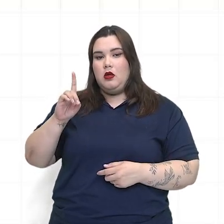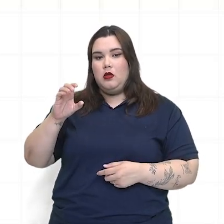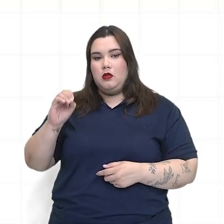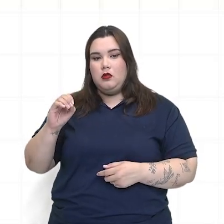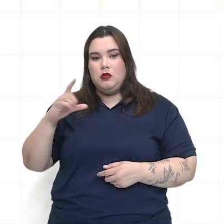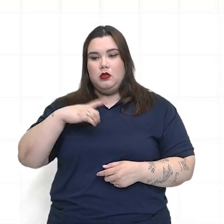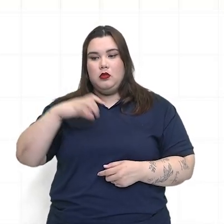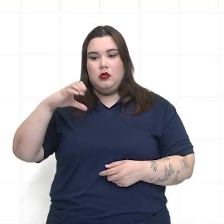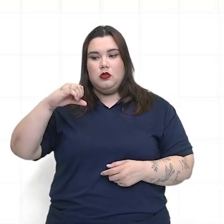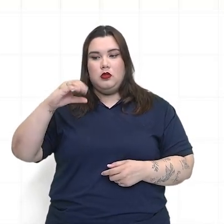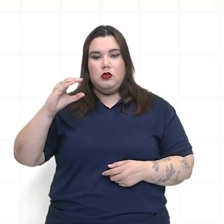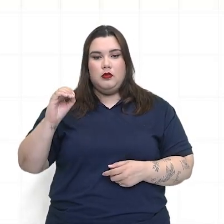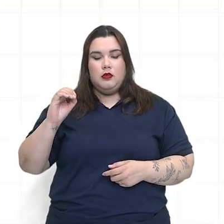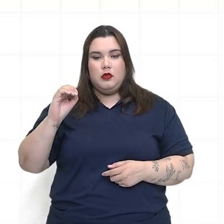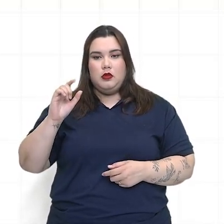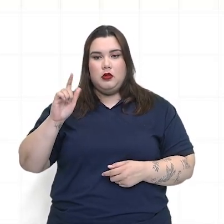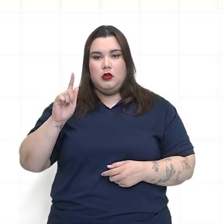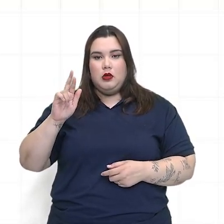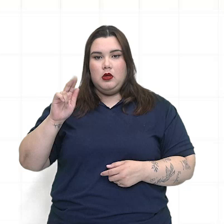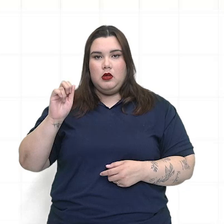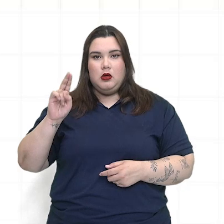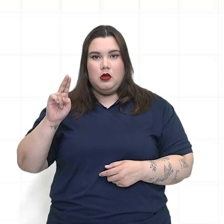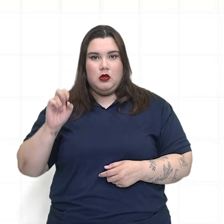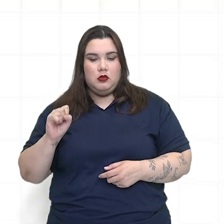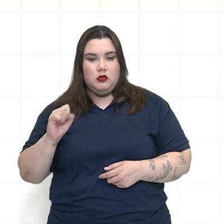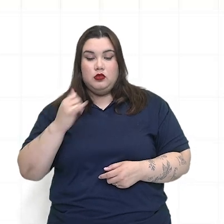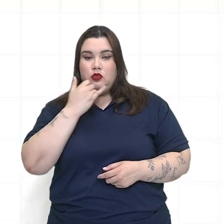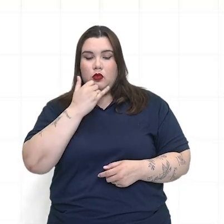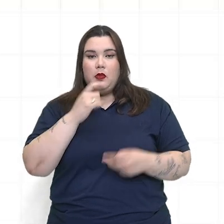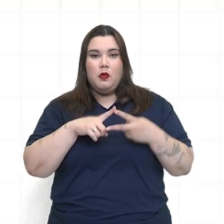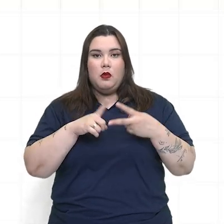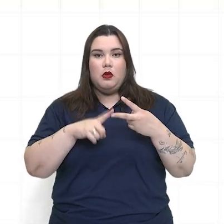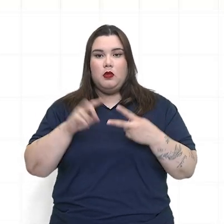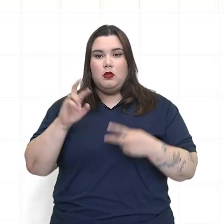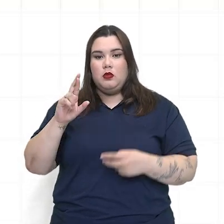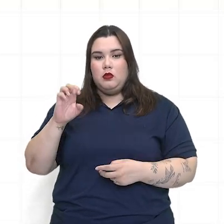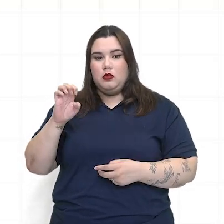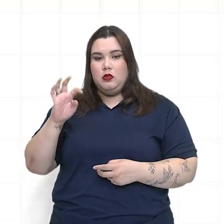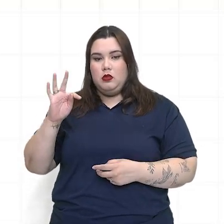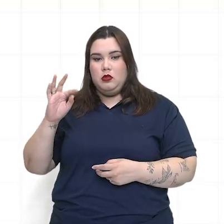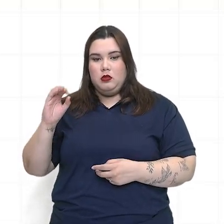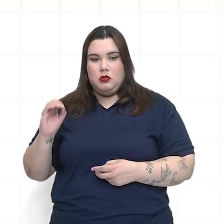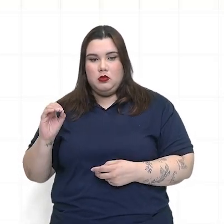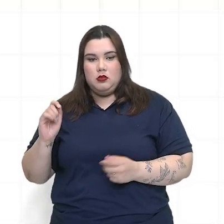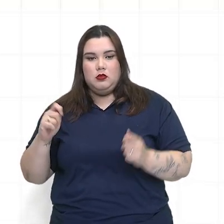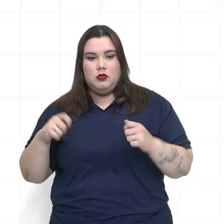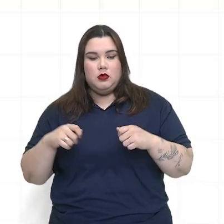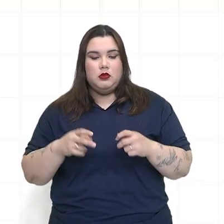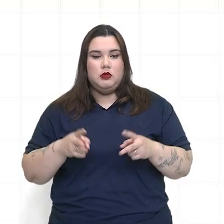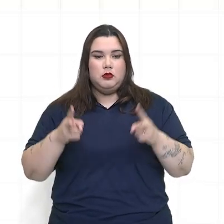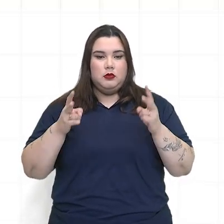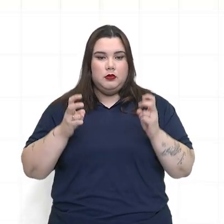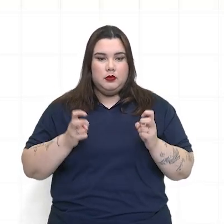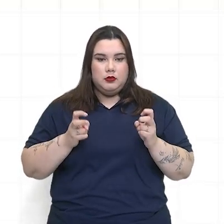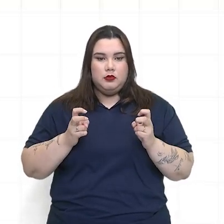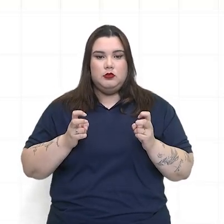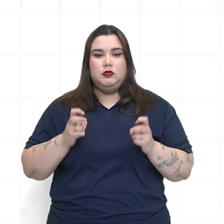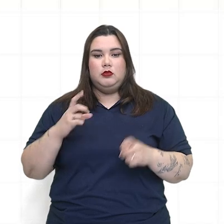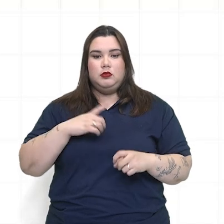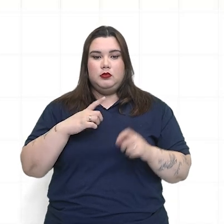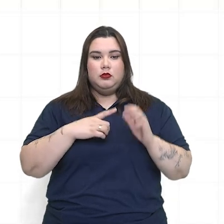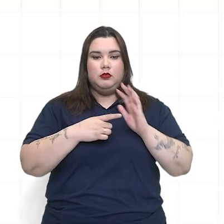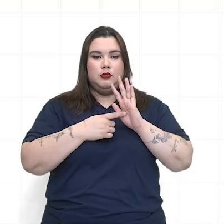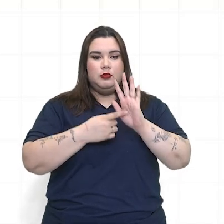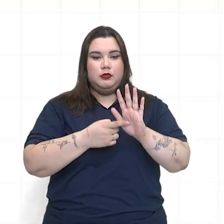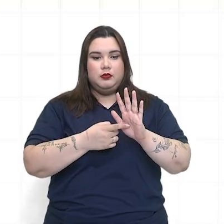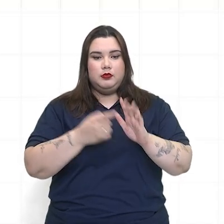encontro de duas retas perpendiculares. Então, facilmente a gente consegue ver que nós temos